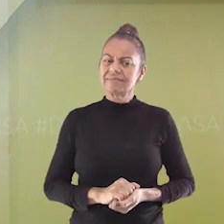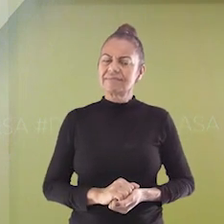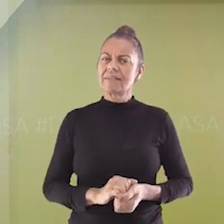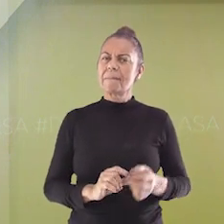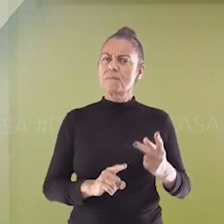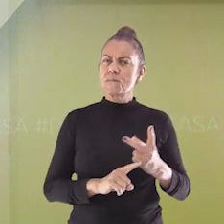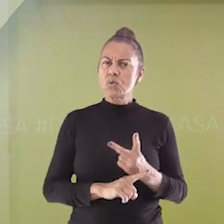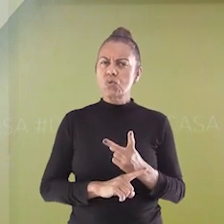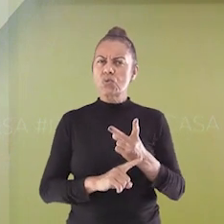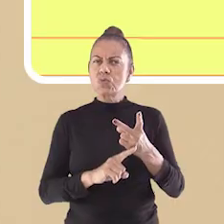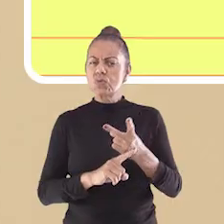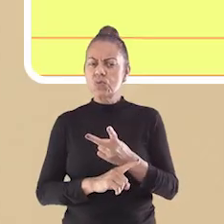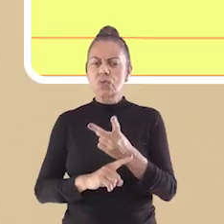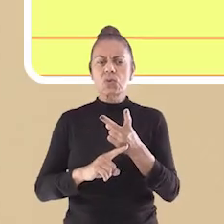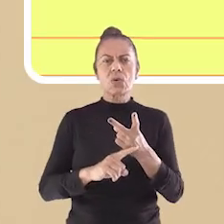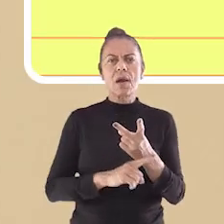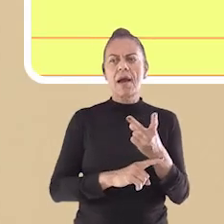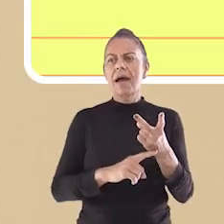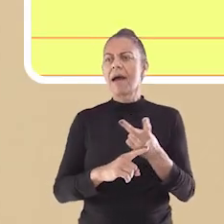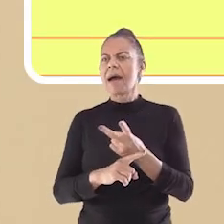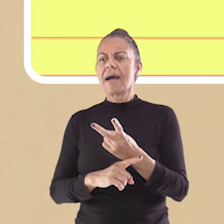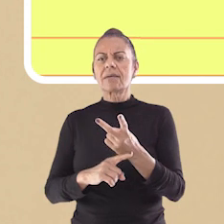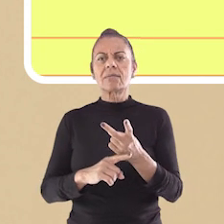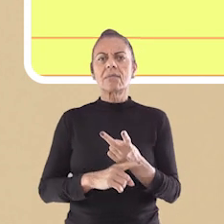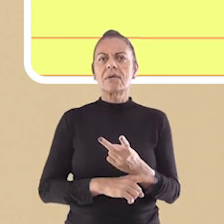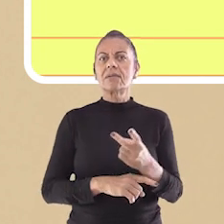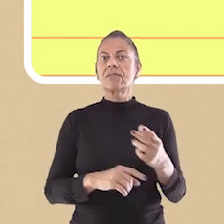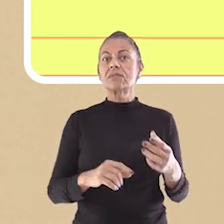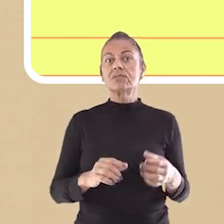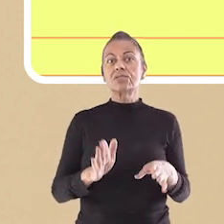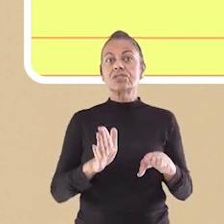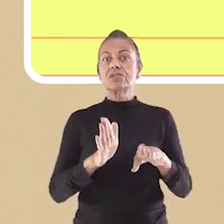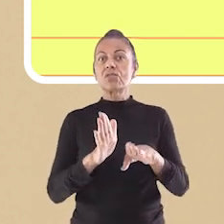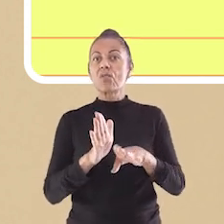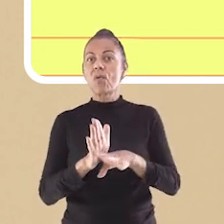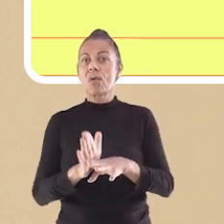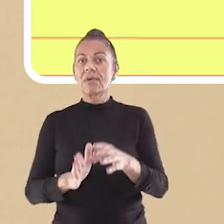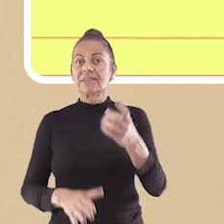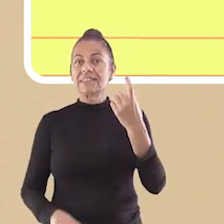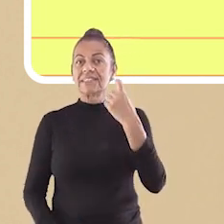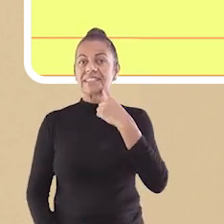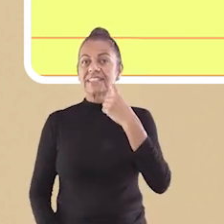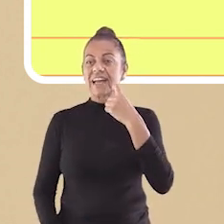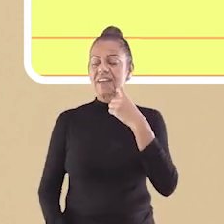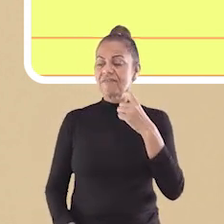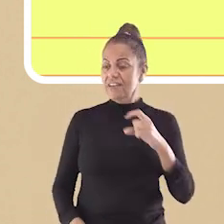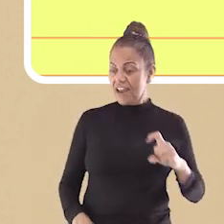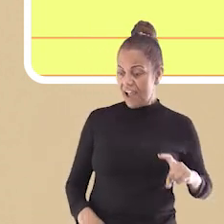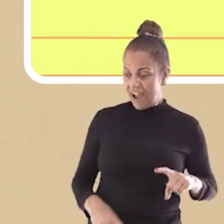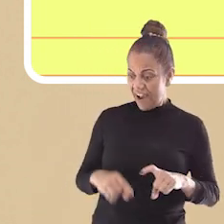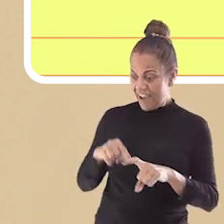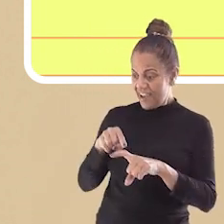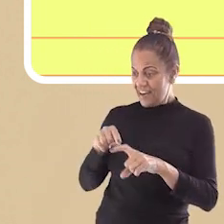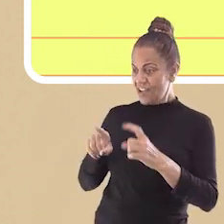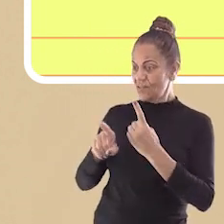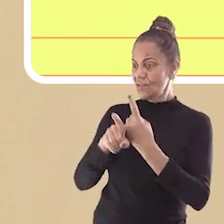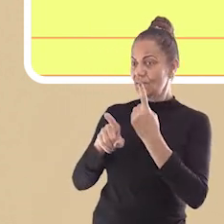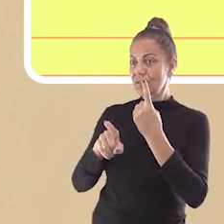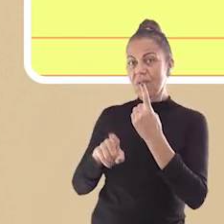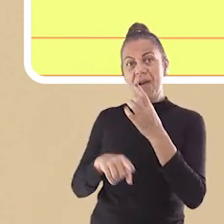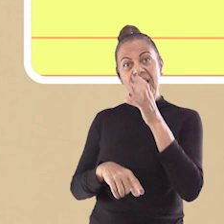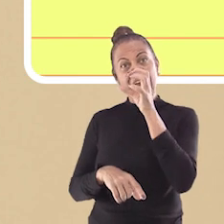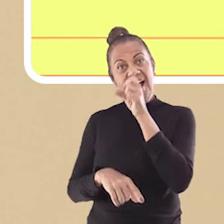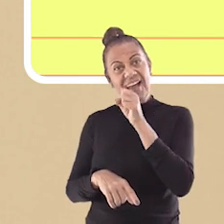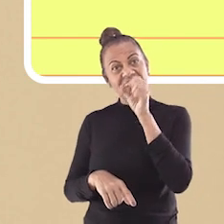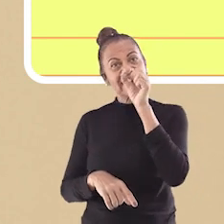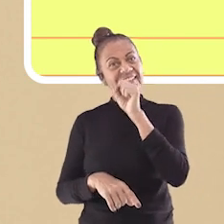a procurar comida e quando chegou na sexta-feira, a lagartinha encontrou laranjas. Isso